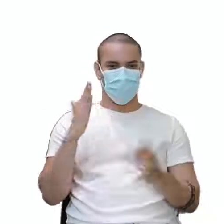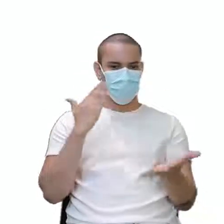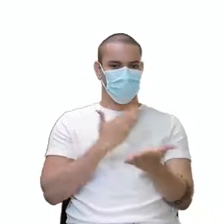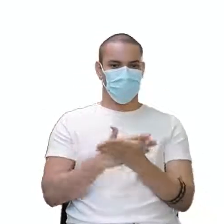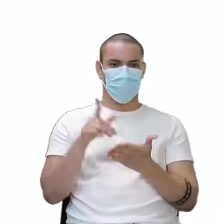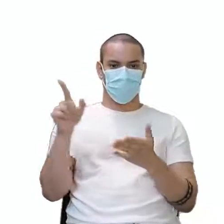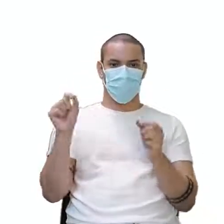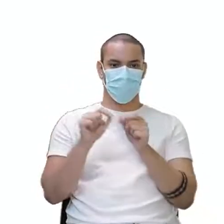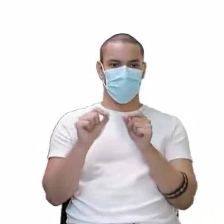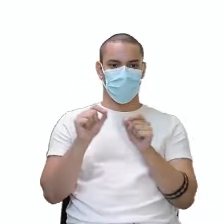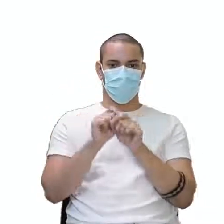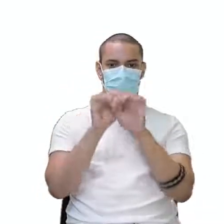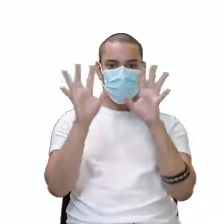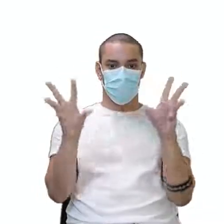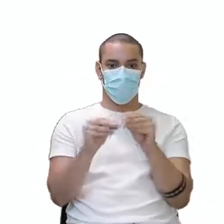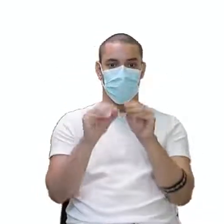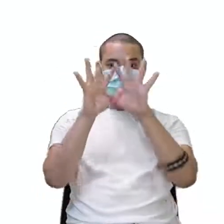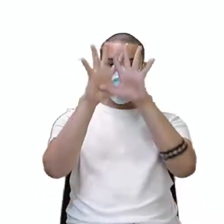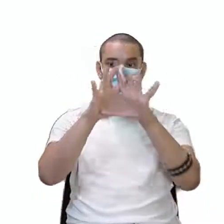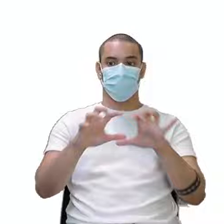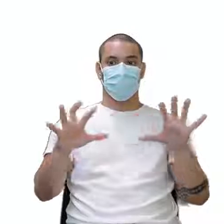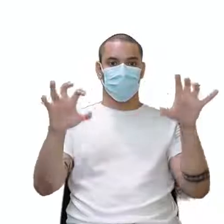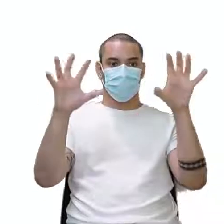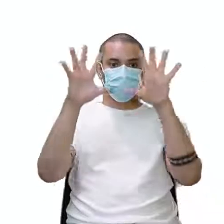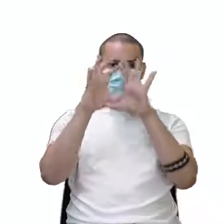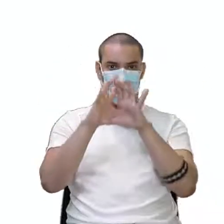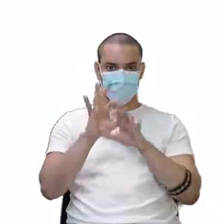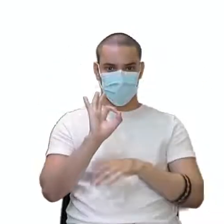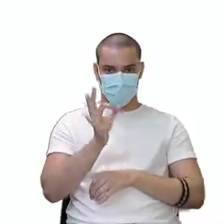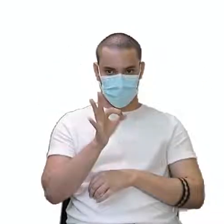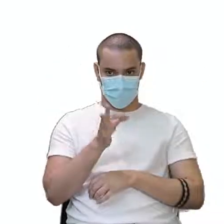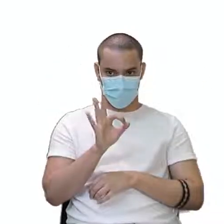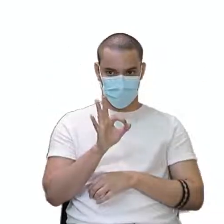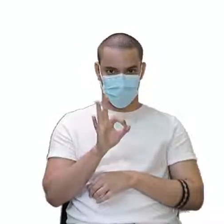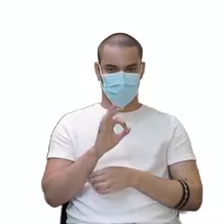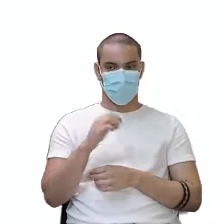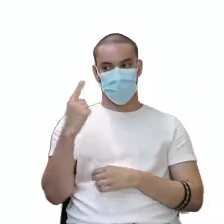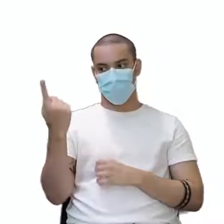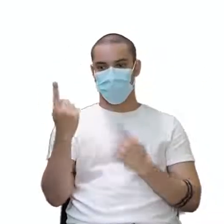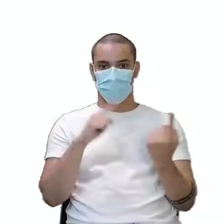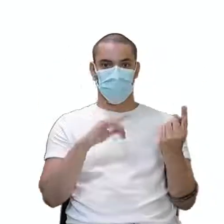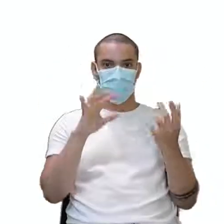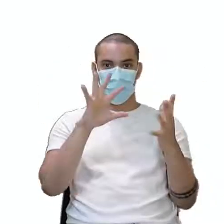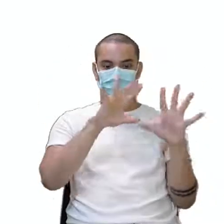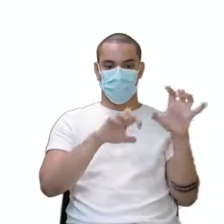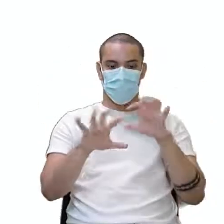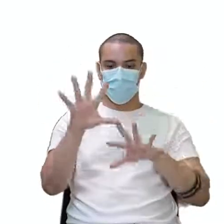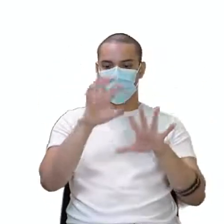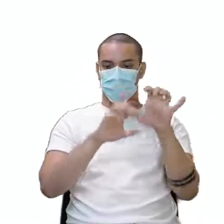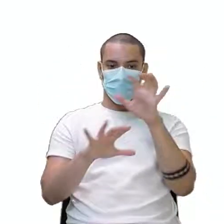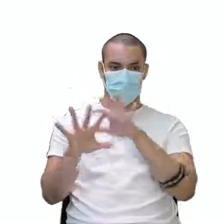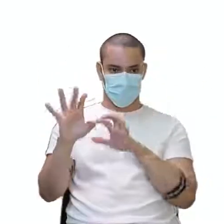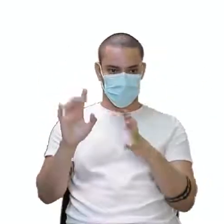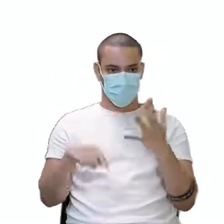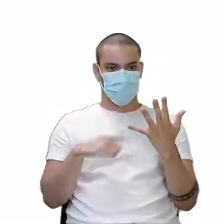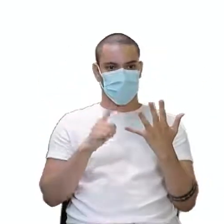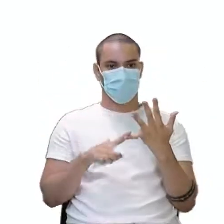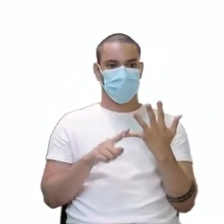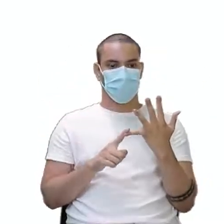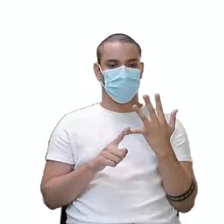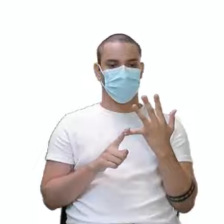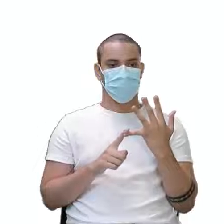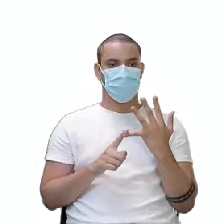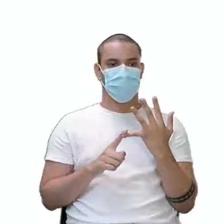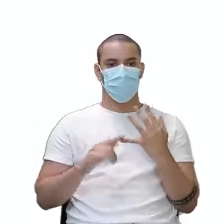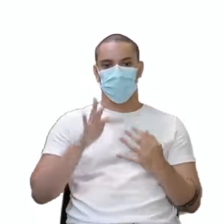da condensação são as nuvens, né? Que são carregadas, transportadas de um lado para o outro devido às massas de ar.